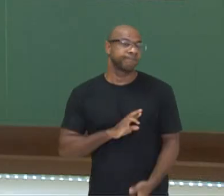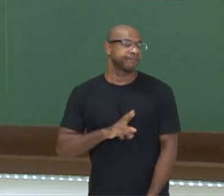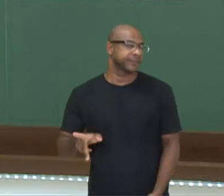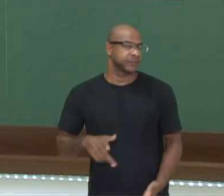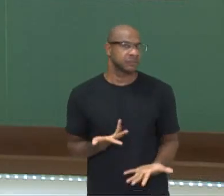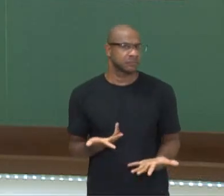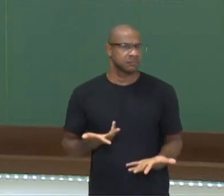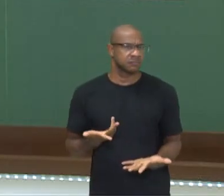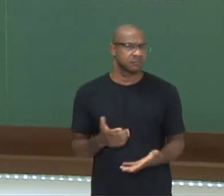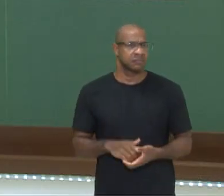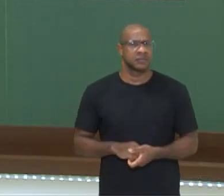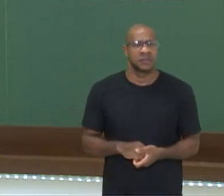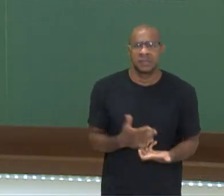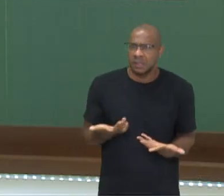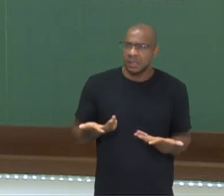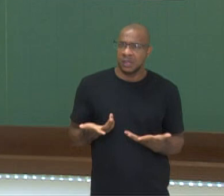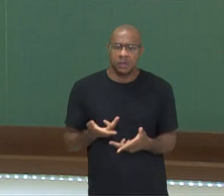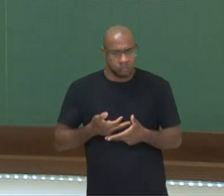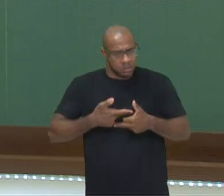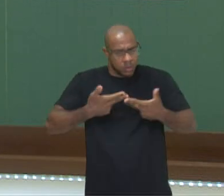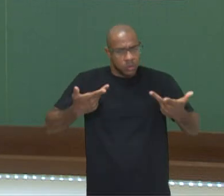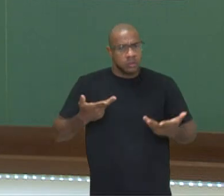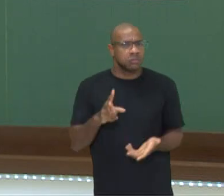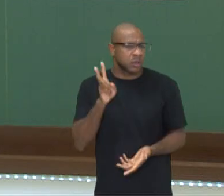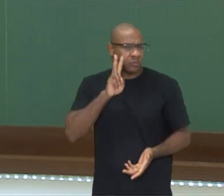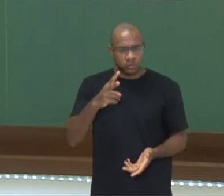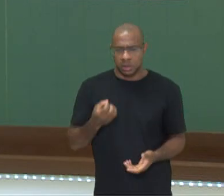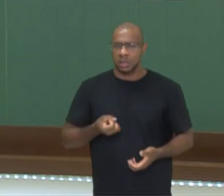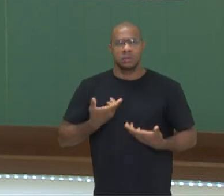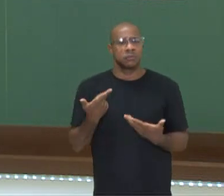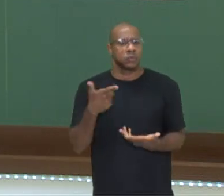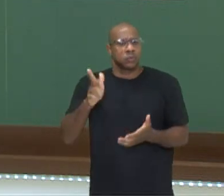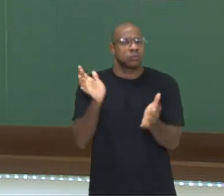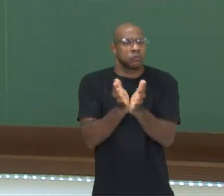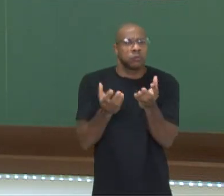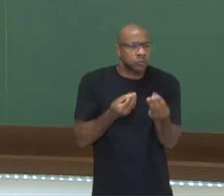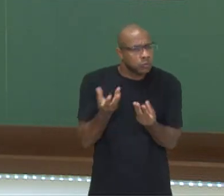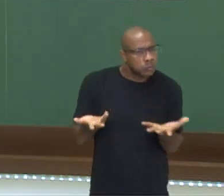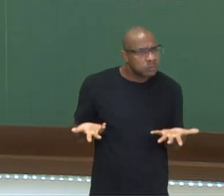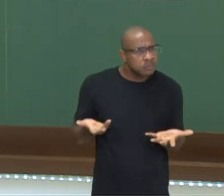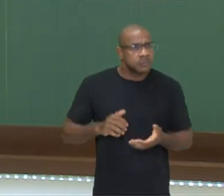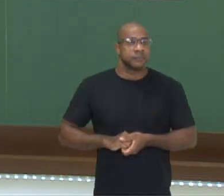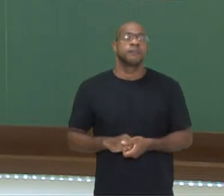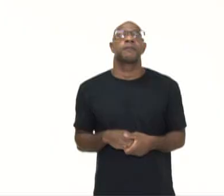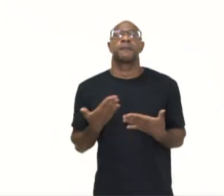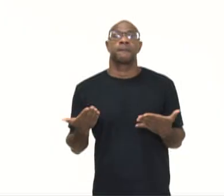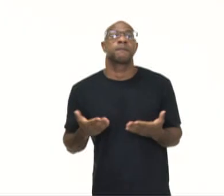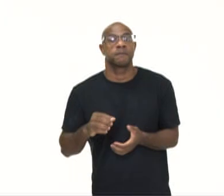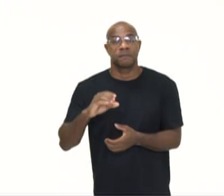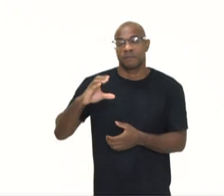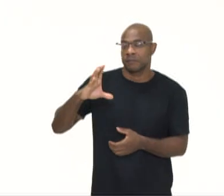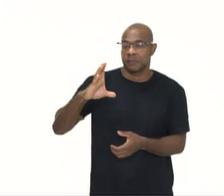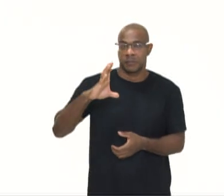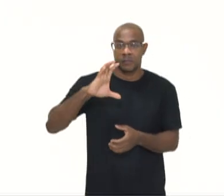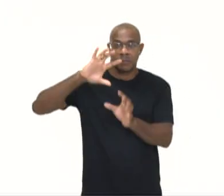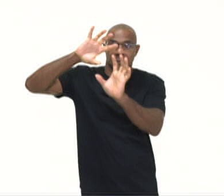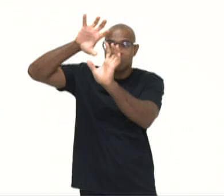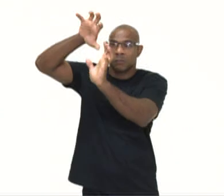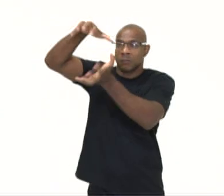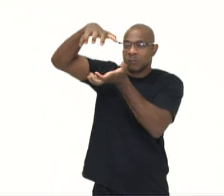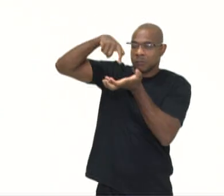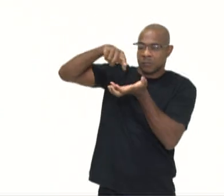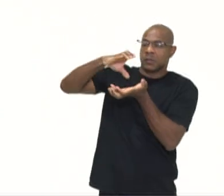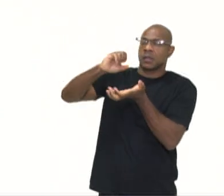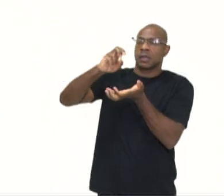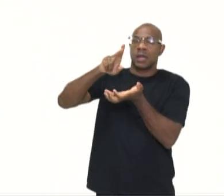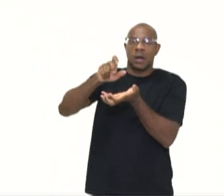outro povo um feito de um outro povo? O cacau pegou e muito provavelmente